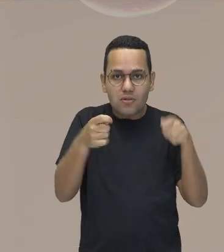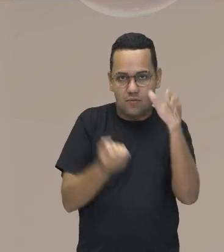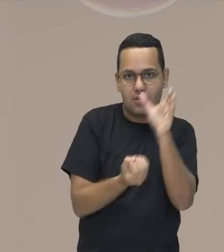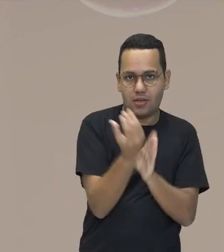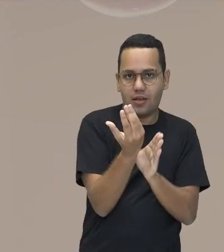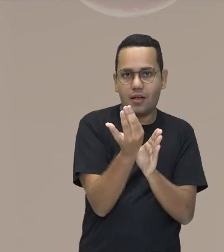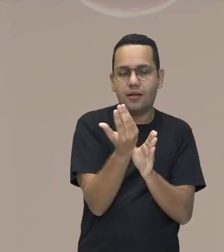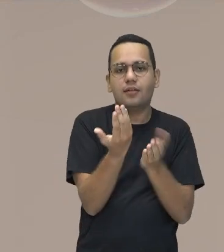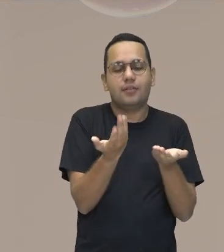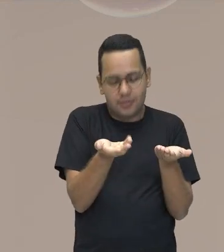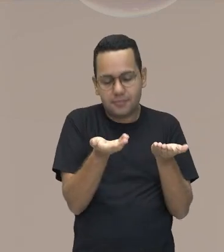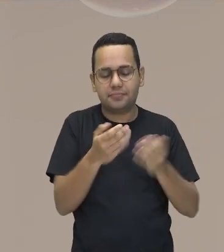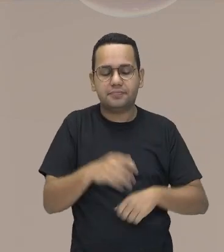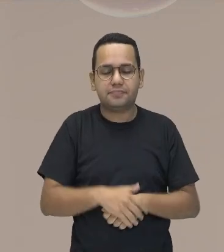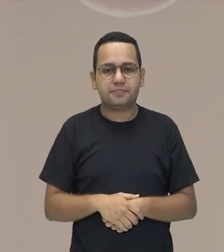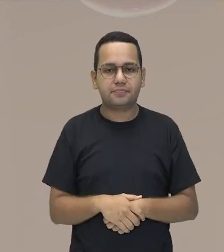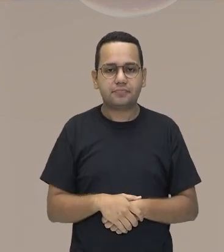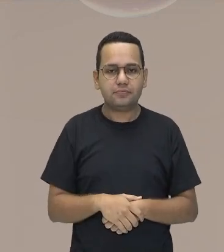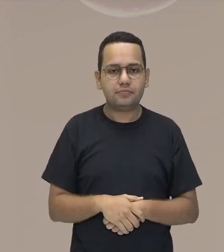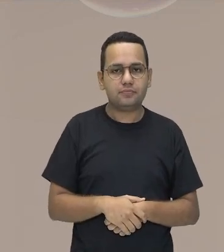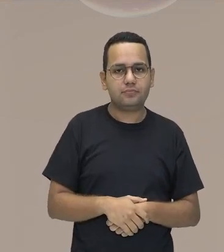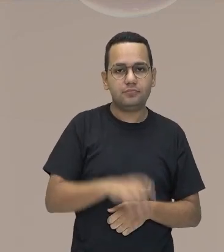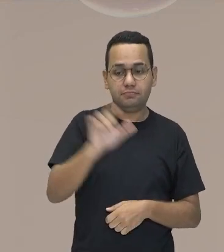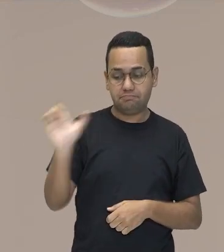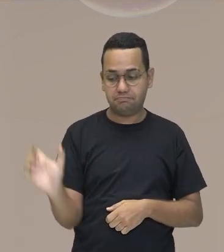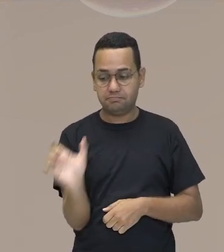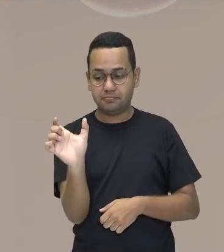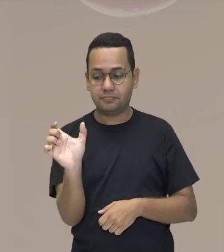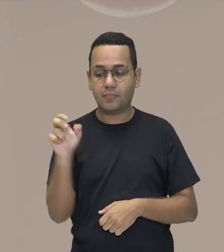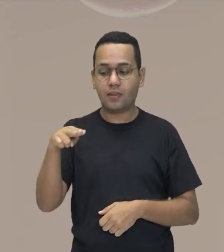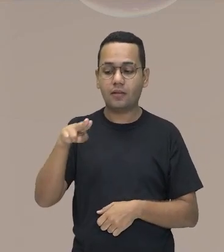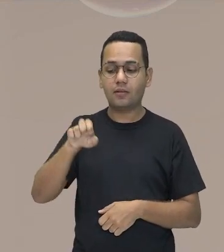pessoas interessadas. E o networking, ok?